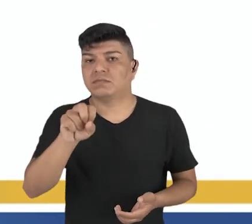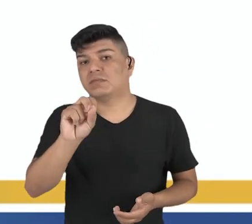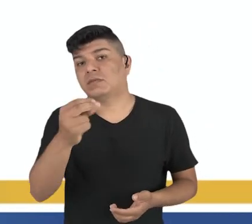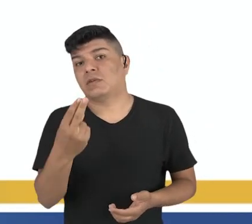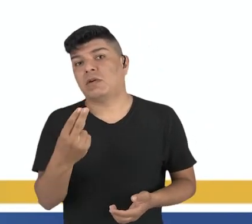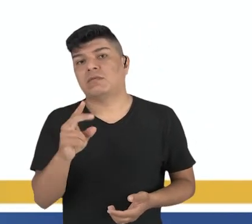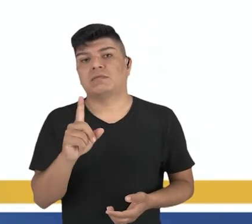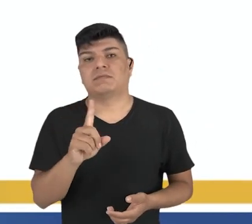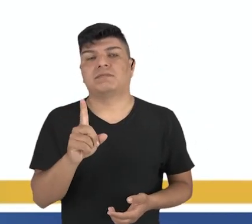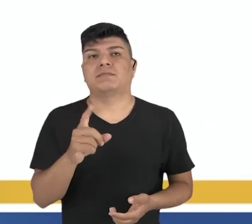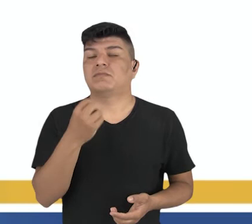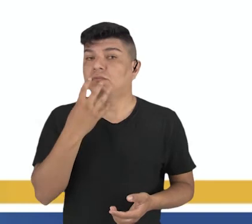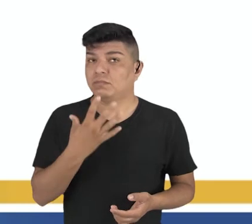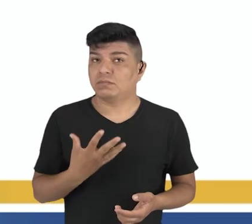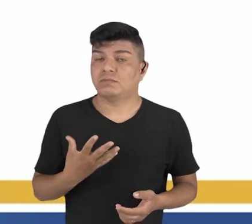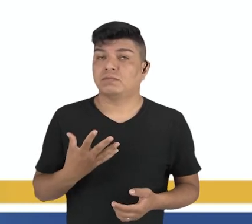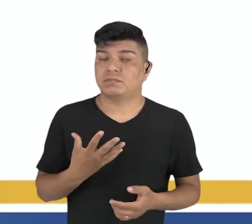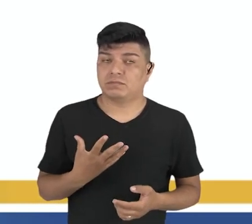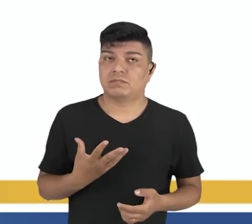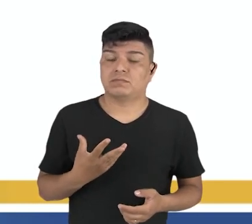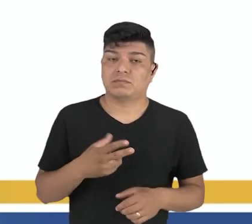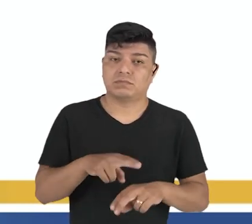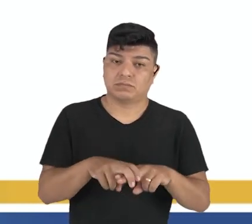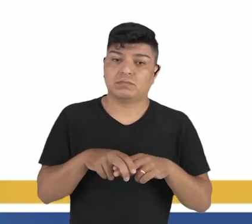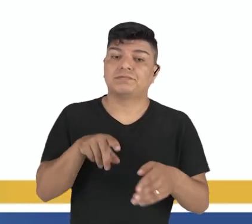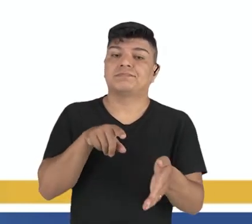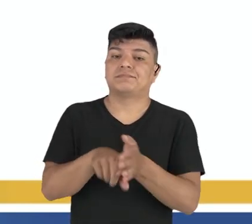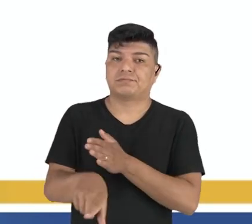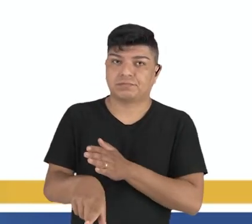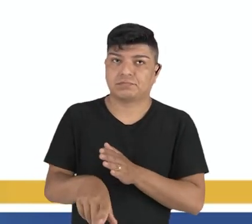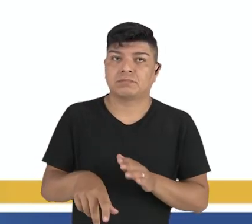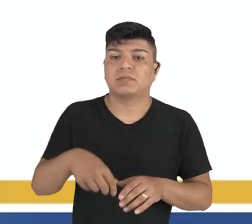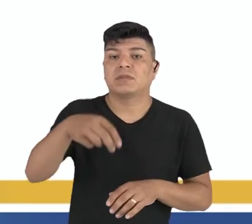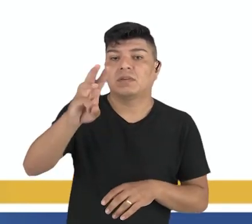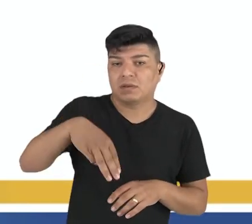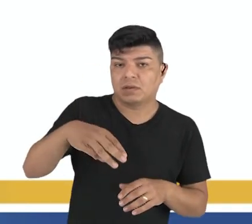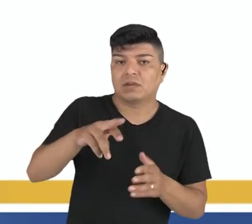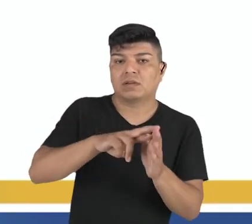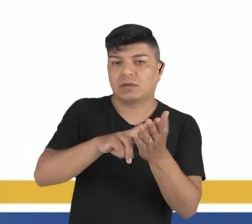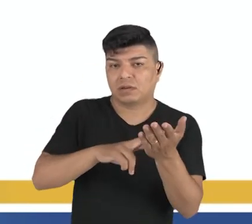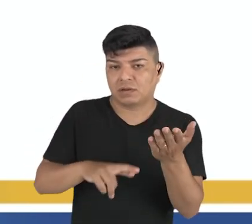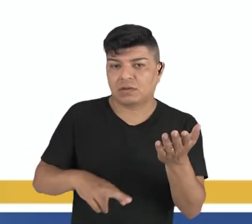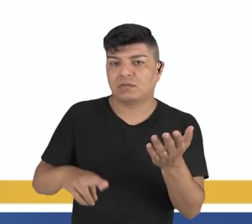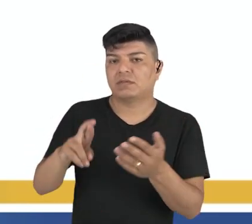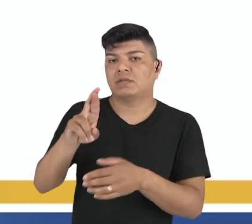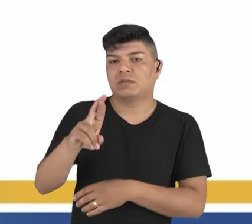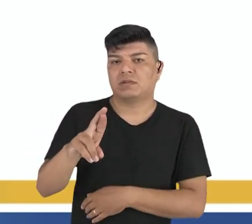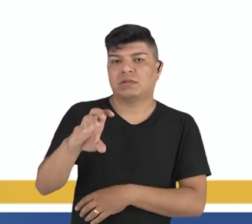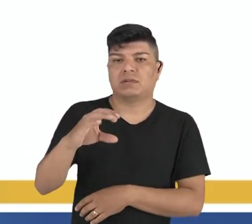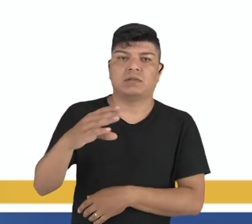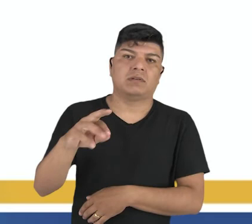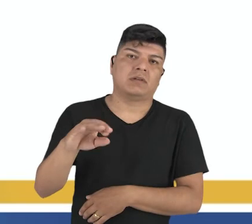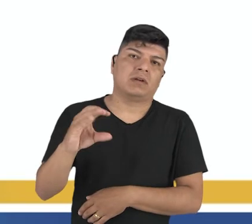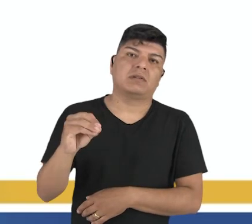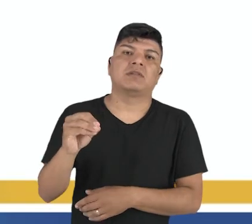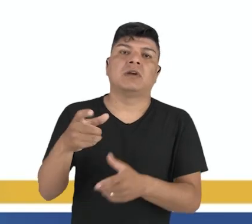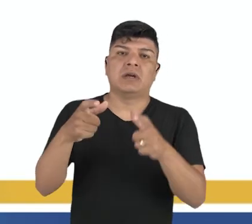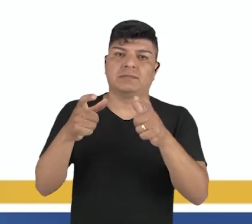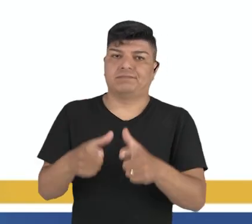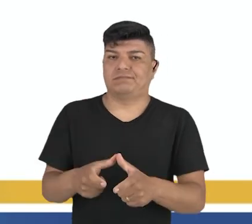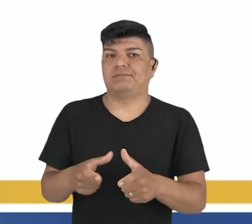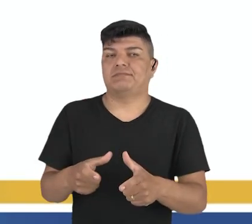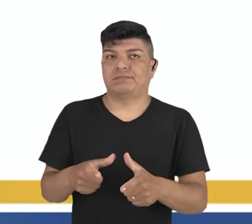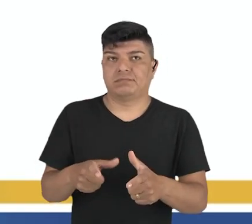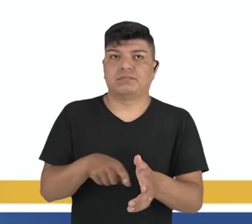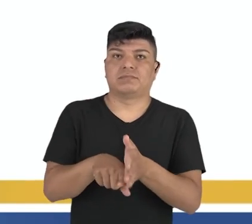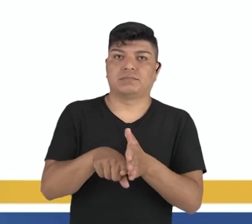acham que é uma fonte boa? Aí você tem que ir lá perguntar: quem é a revista Recreio? Da onde vem? Aí você faz essa